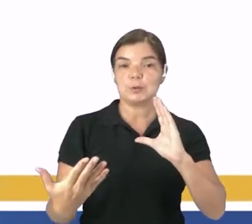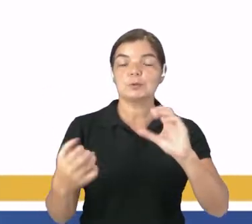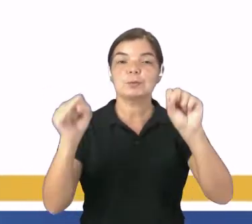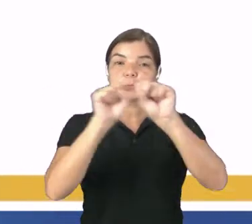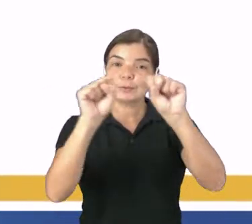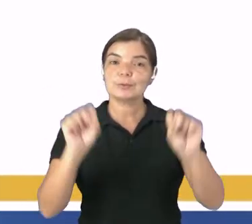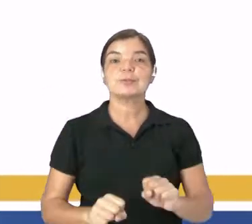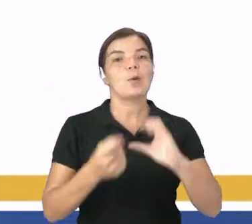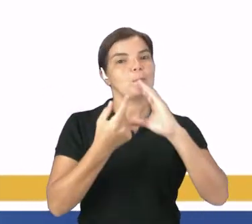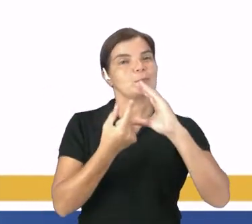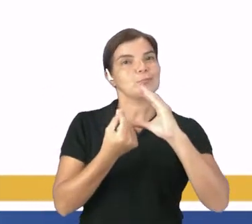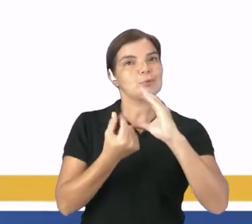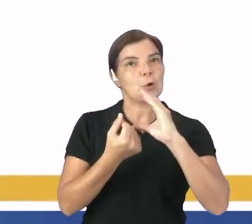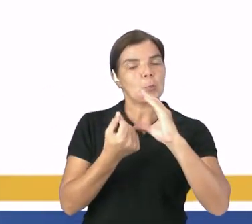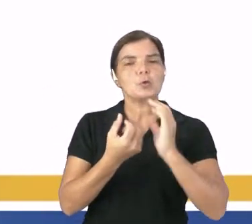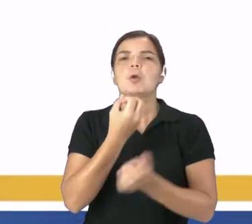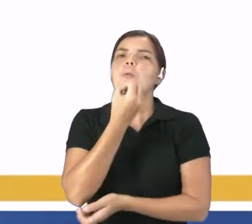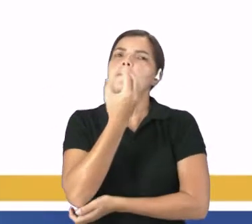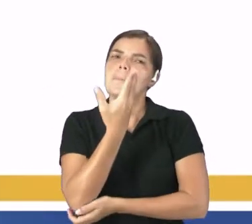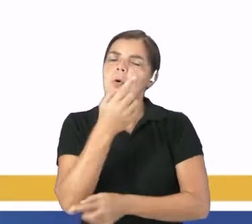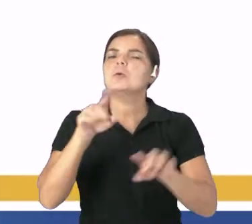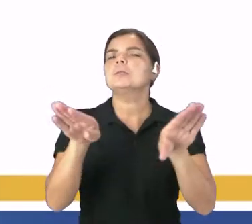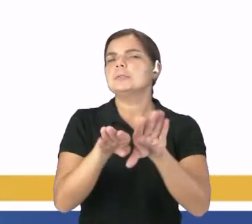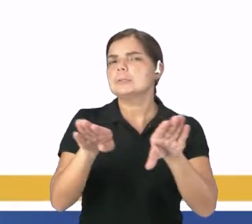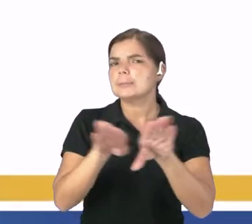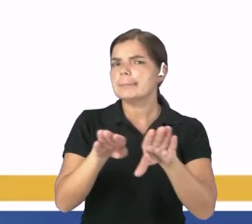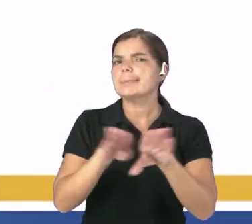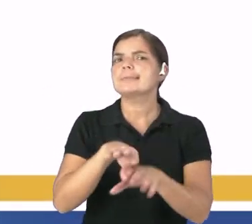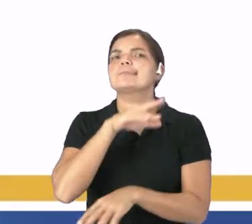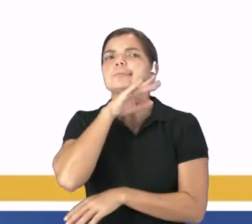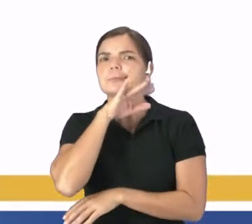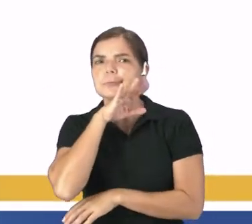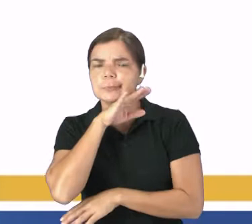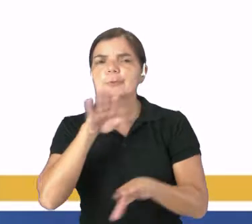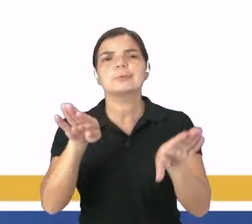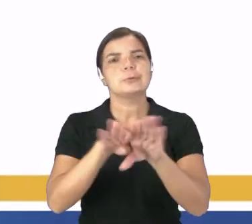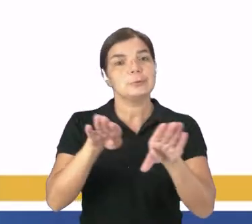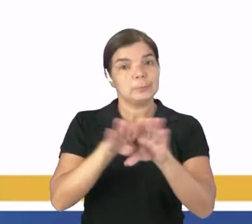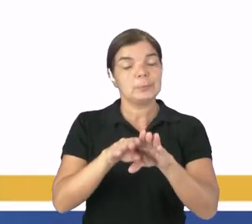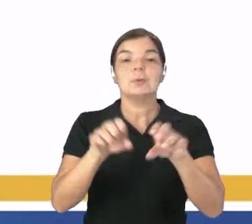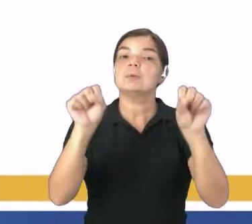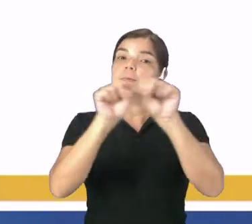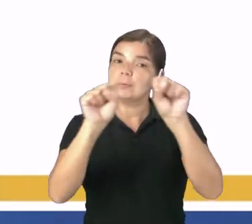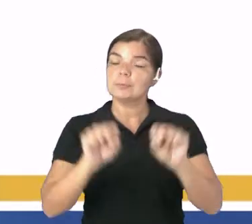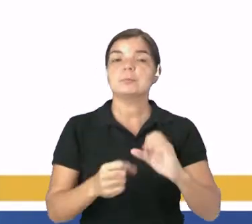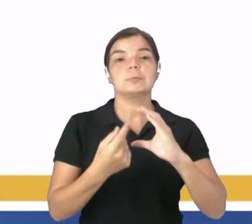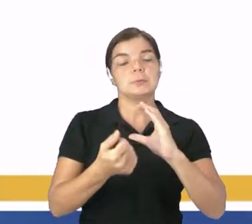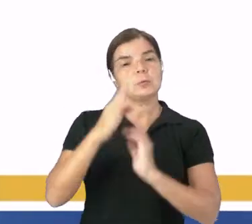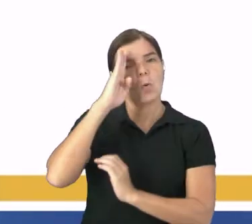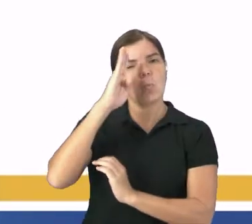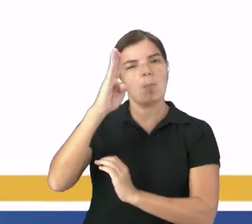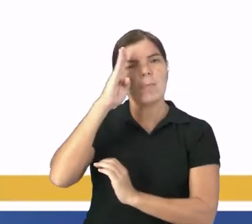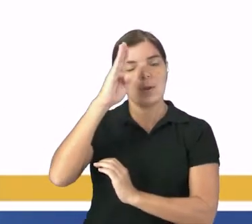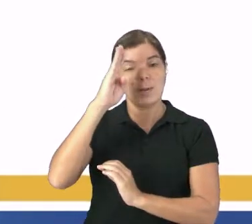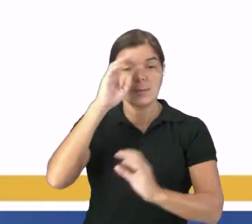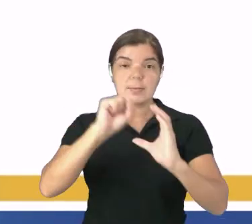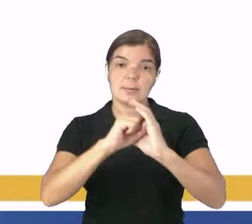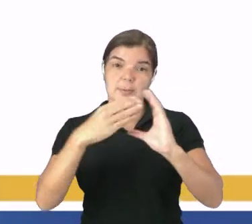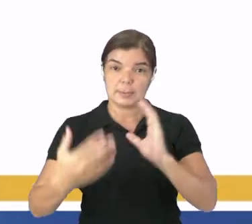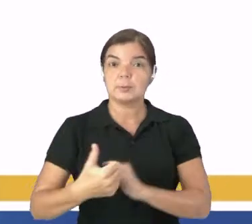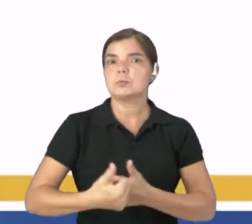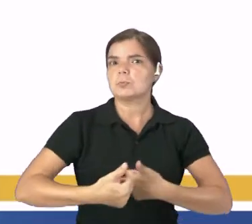do sistema capitalista, né? Sobre o que ele tem de bom e o que ele tem de ruim. O sistema capitalista tem como uma das principais